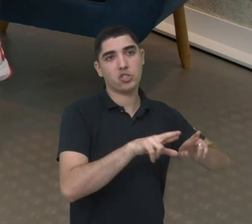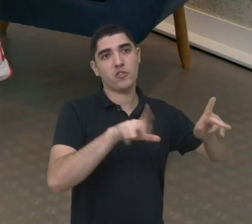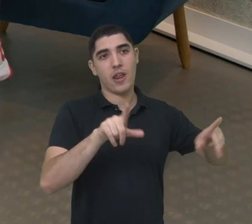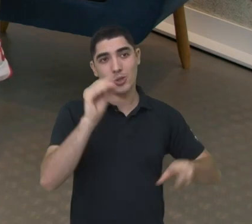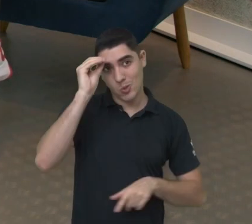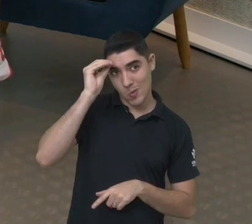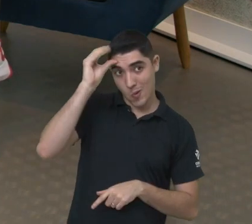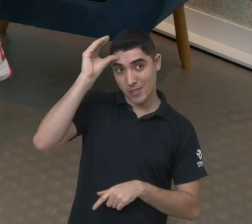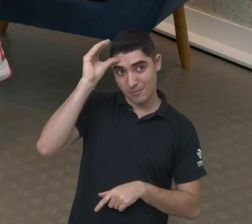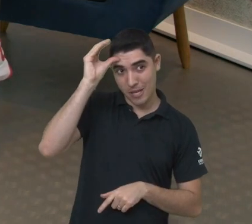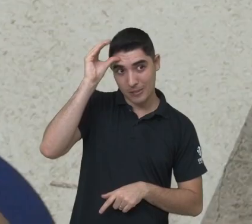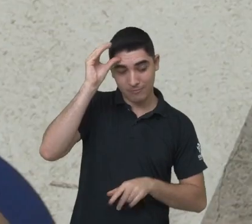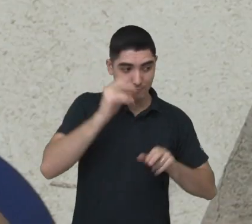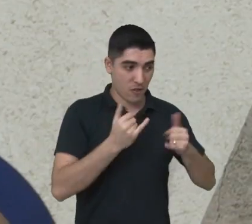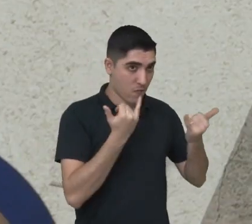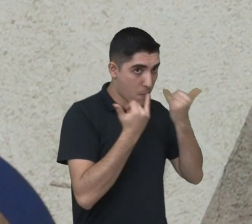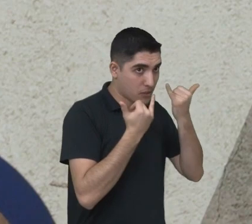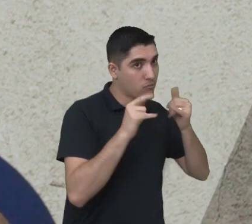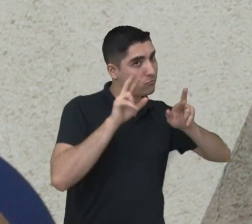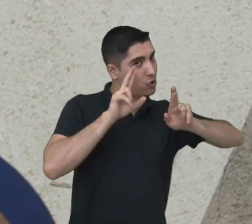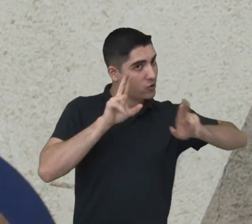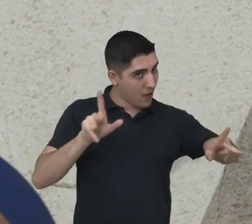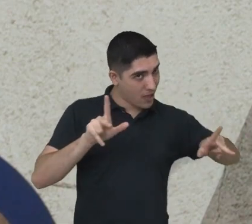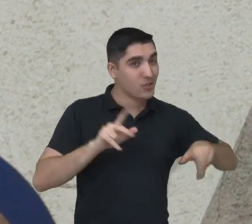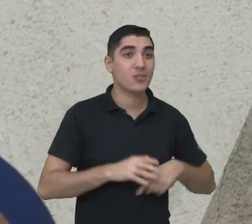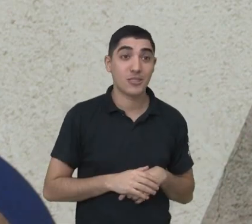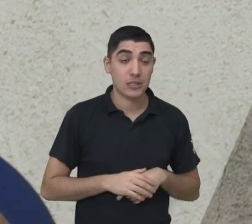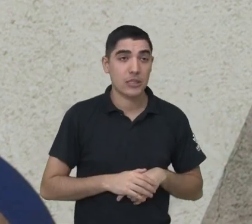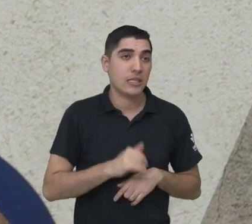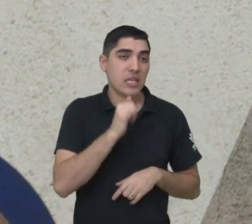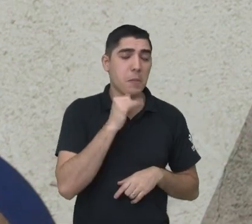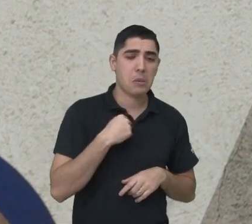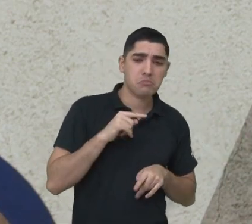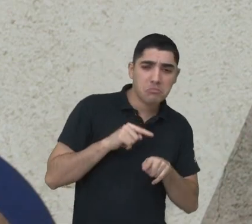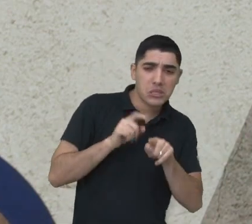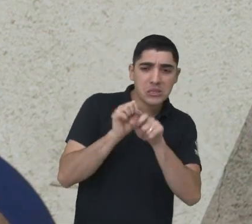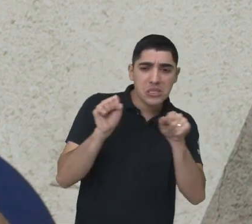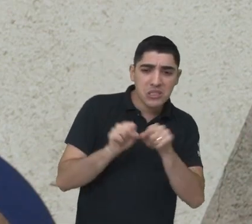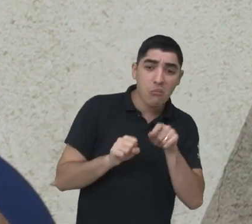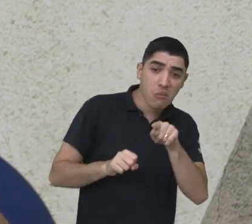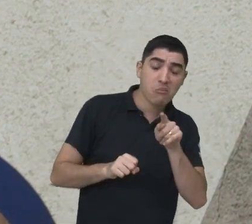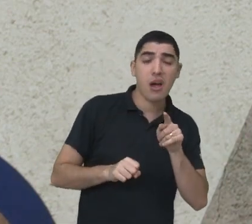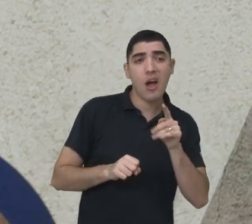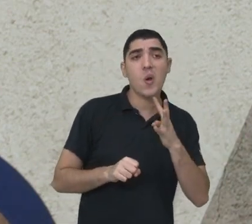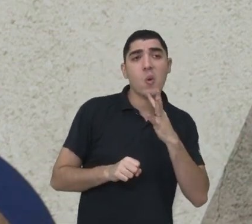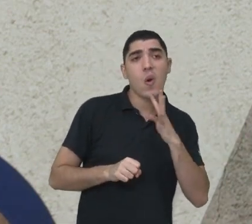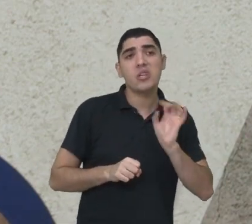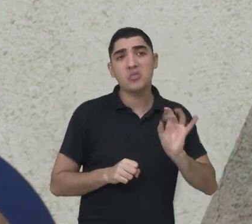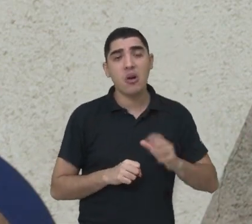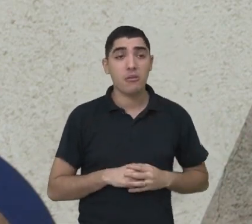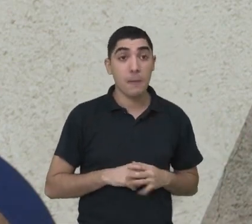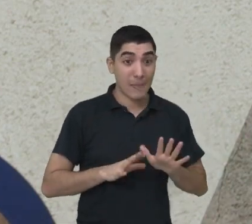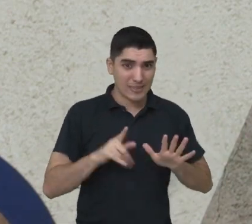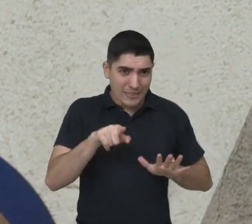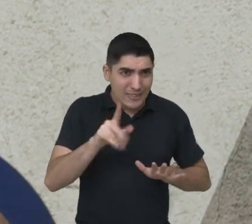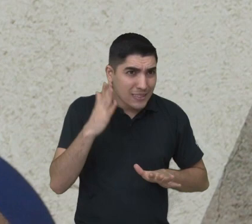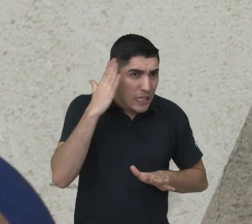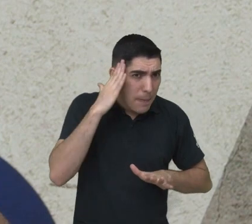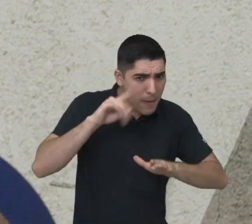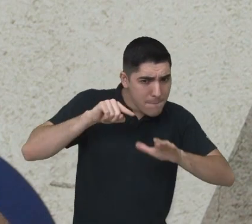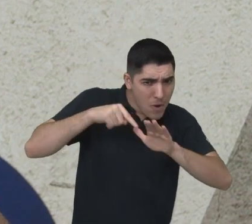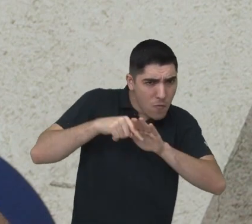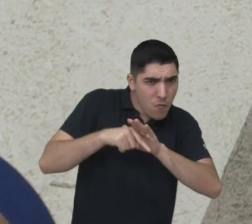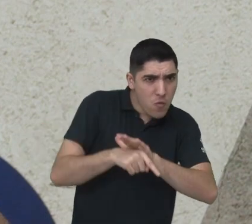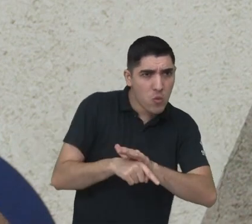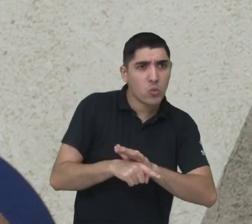diferente de conhecimento, né? Informação, você bateu os olhos ali, viu uma plataforma, tudo, mas agora quando você busca o conhecimento, você, né,